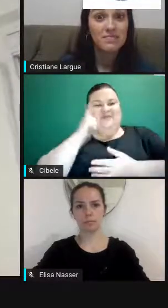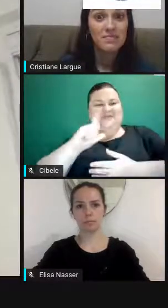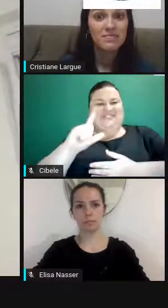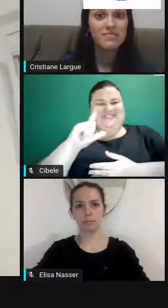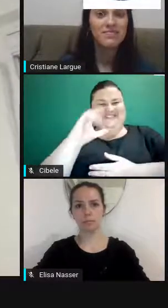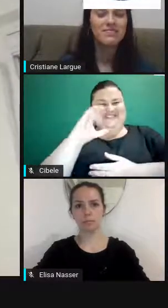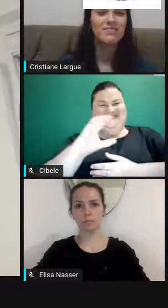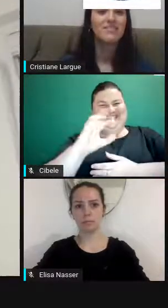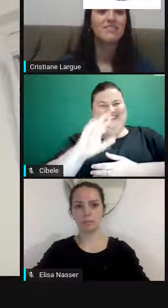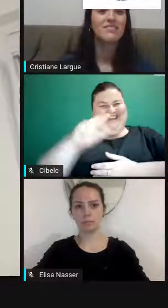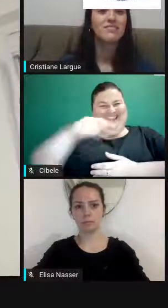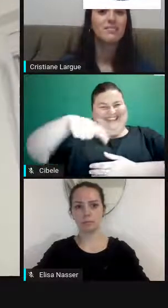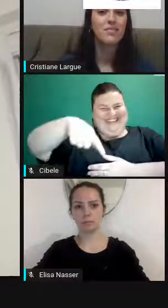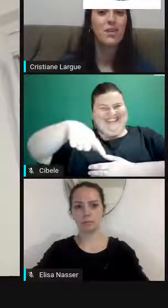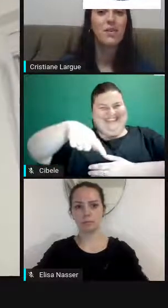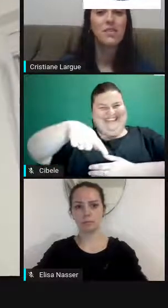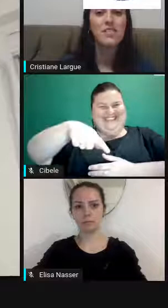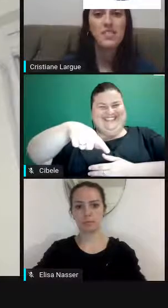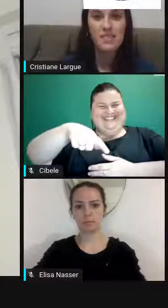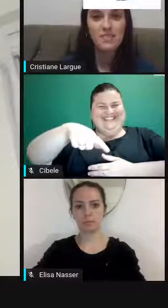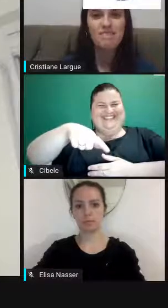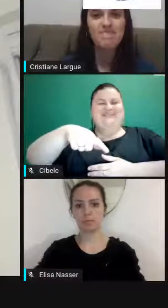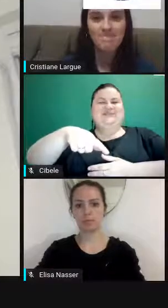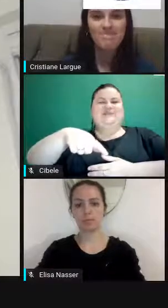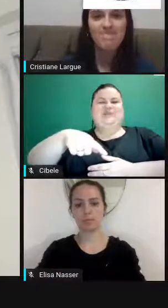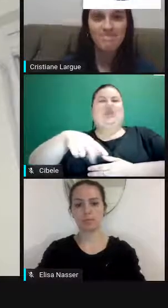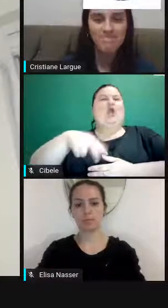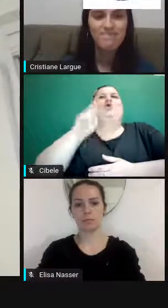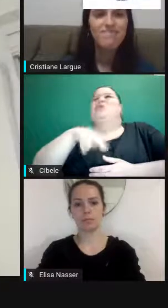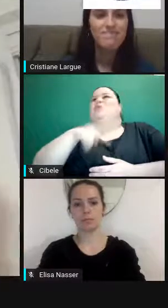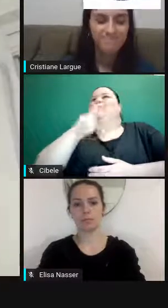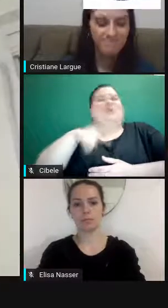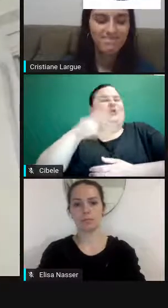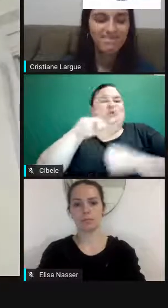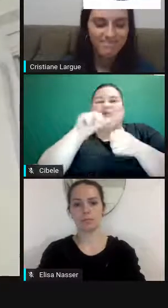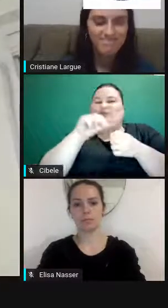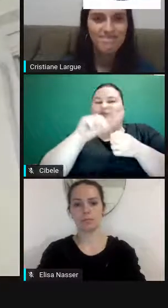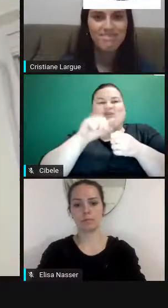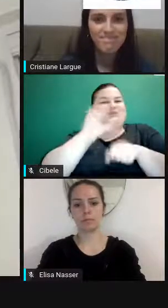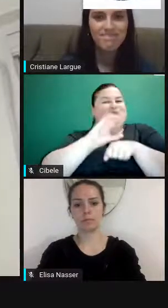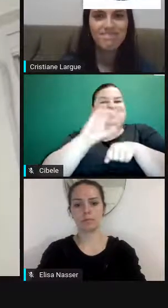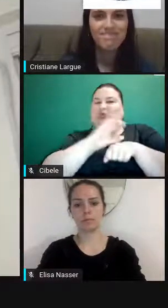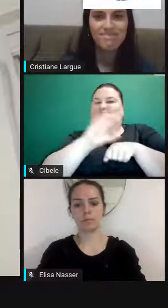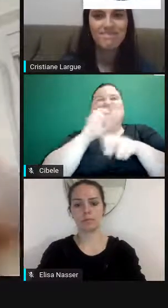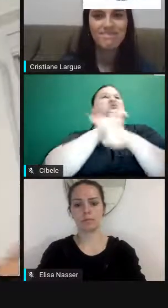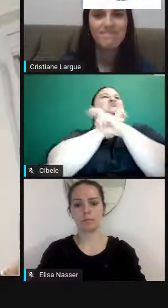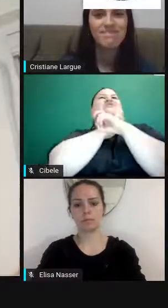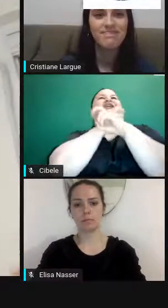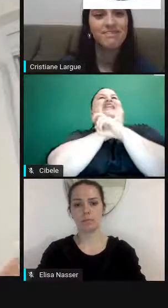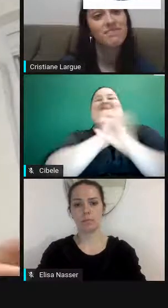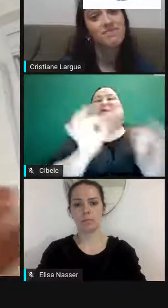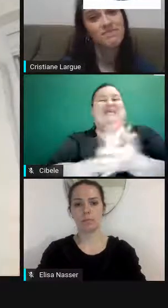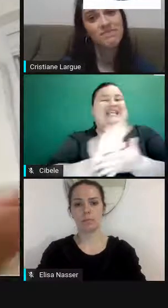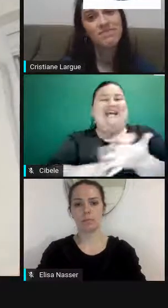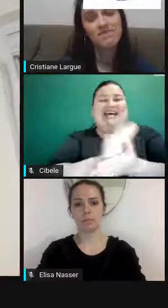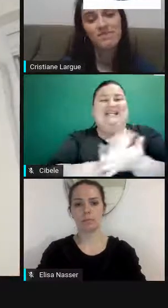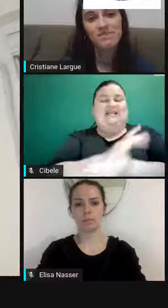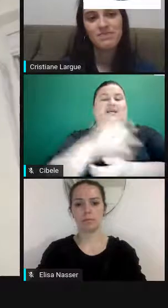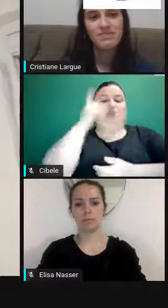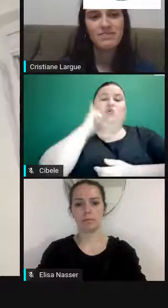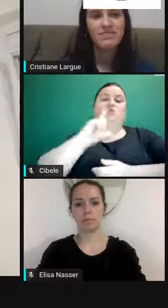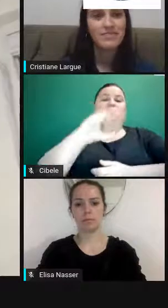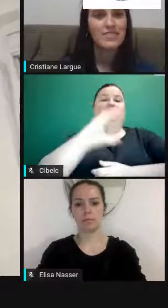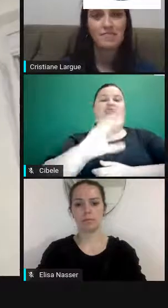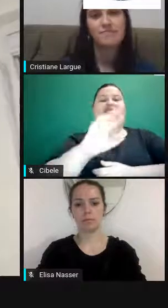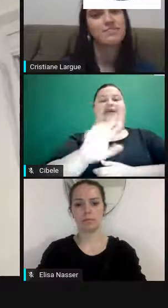no CR que não sei nunca ter feito um curso sem nunca ter visto tudo certo na vida nem um veneno ele viu lá no no técnico em química e conseguiu CRT e o